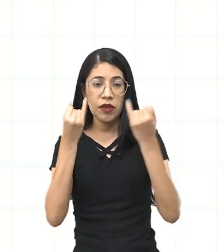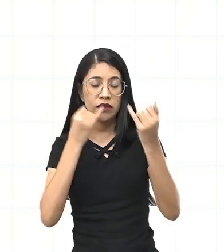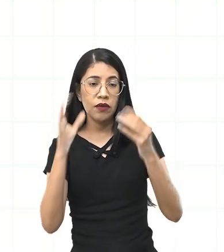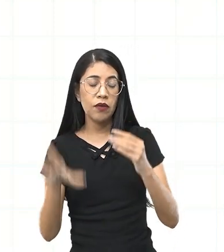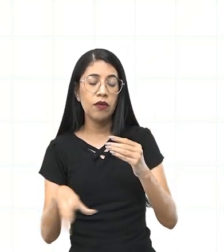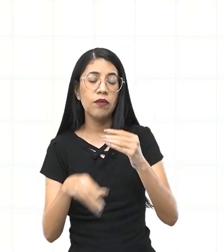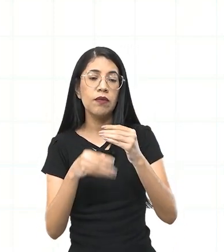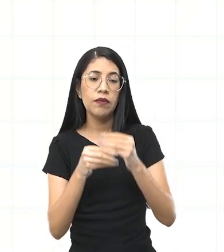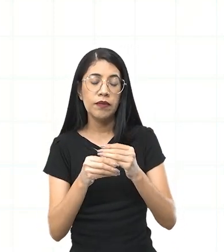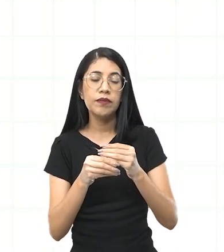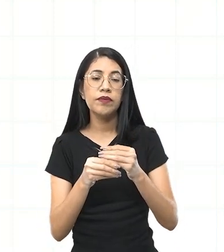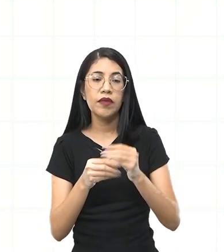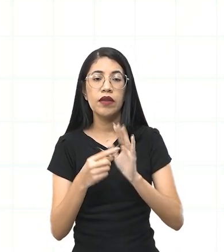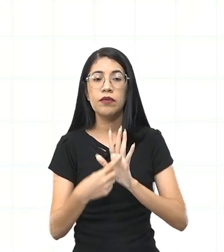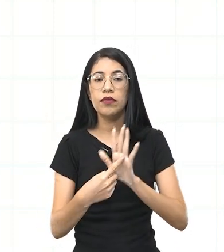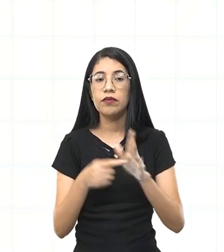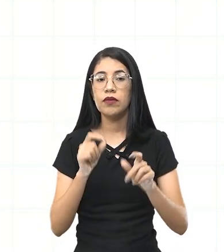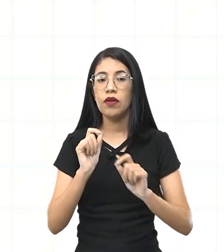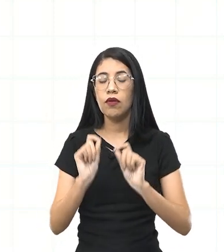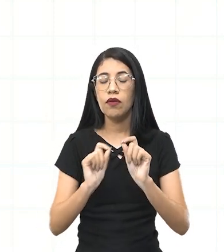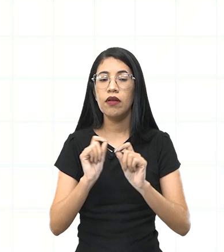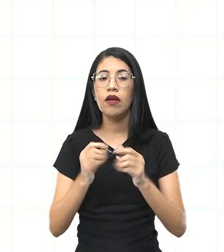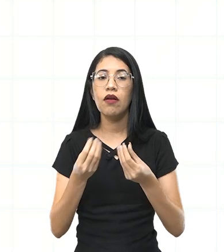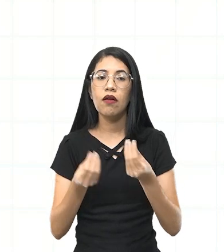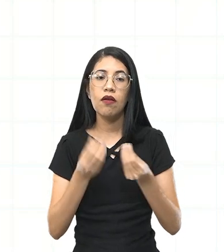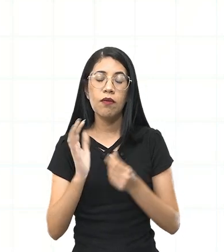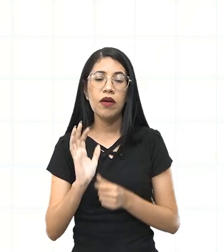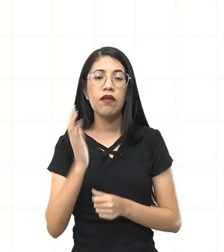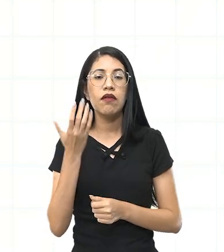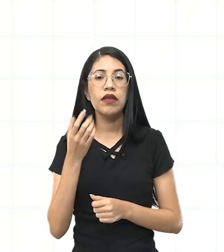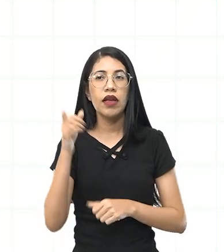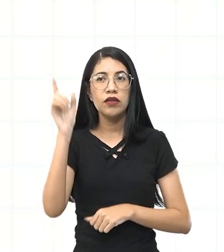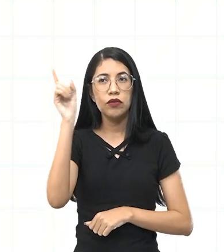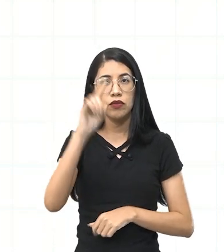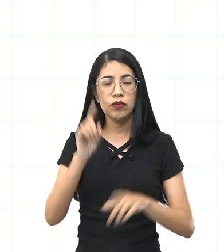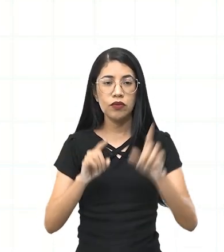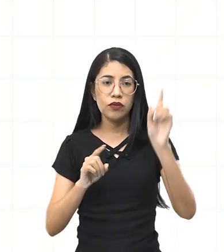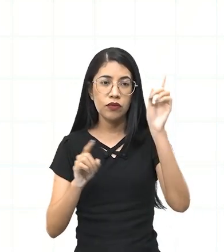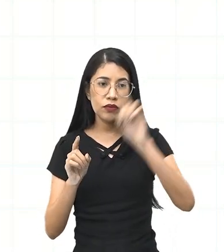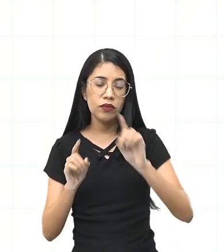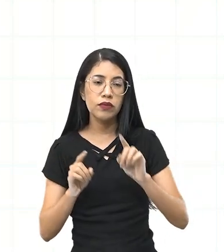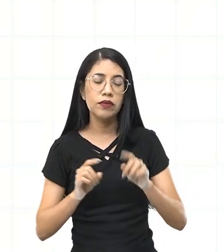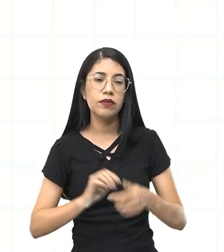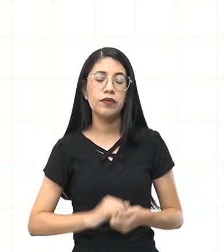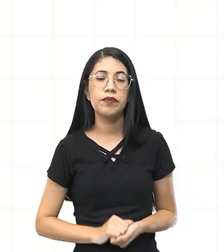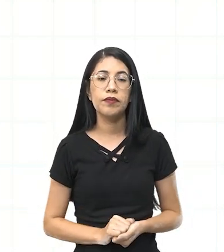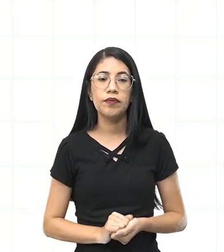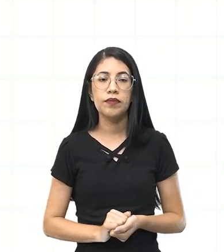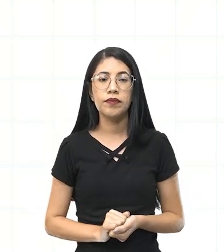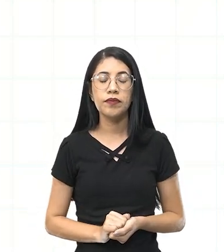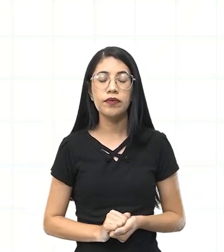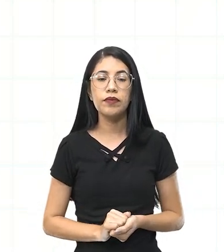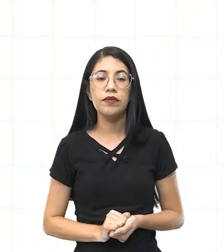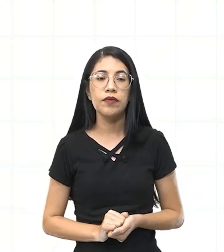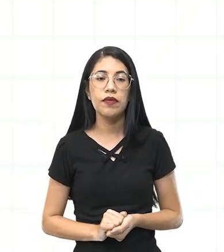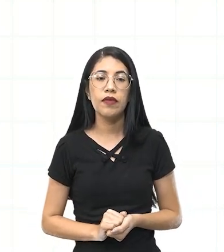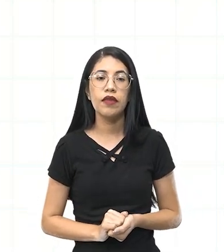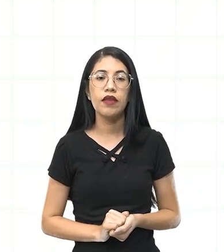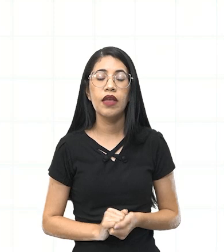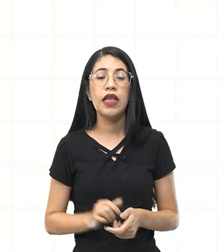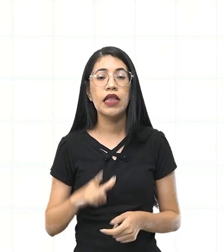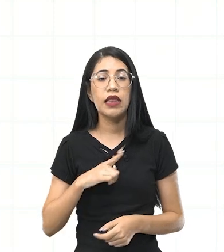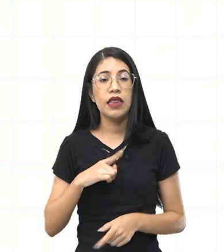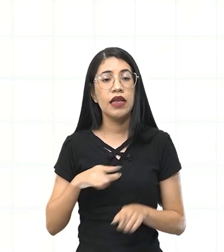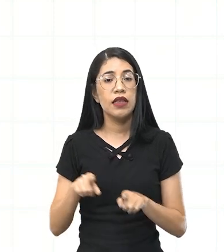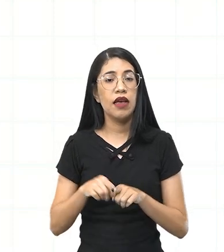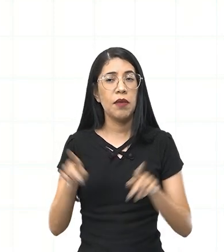gente, né? Mostrando aí, dizendo como é que acontece esse processo, né? Para chegar no raio. Com o vento,